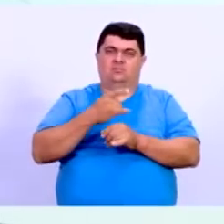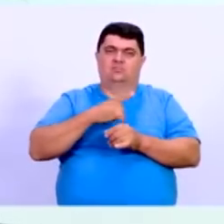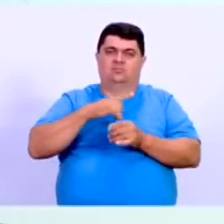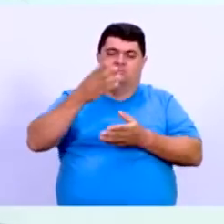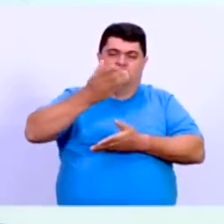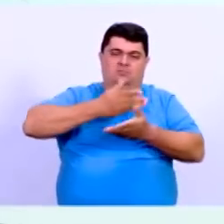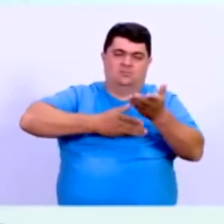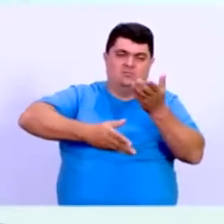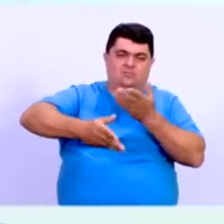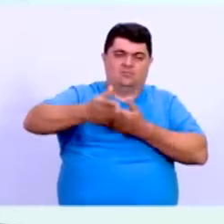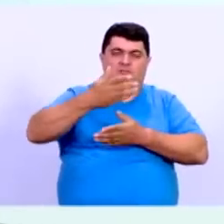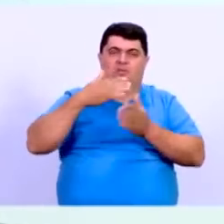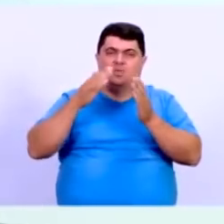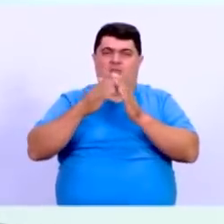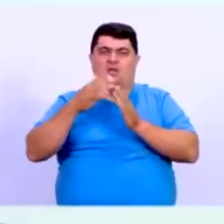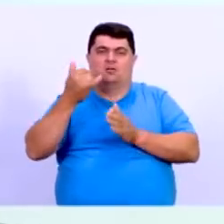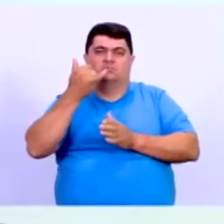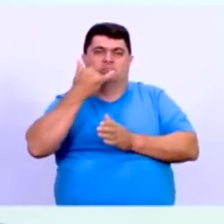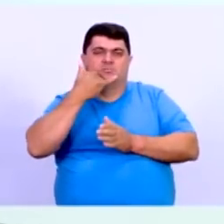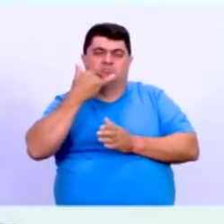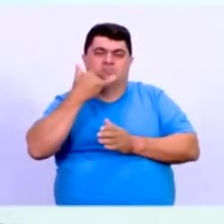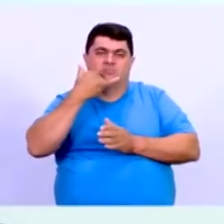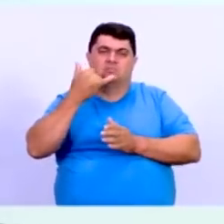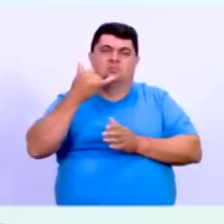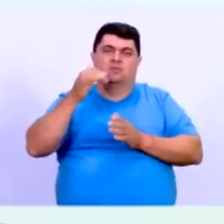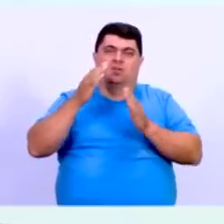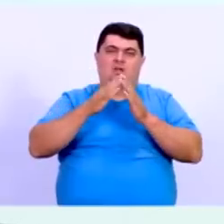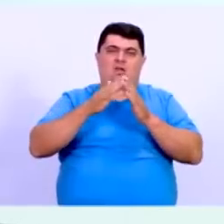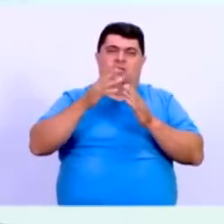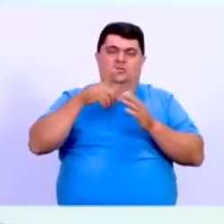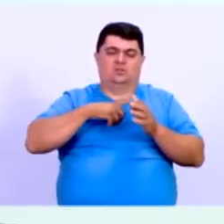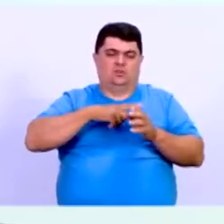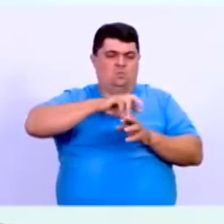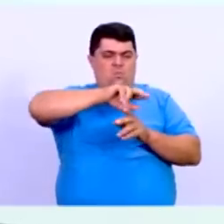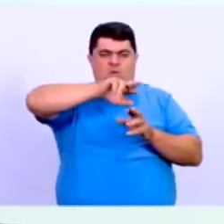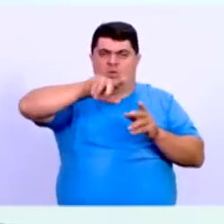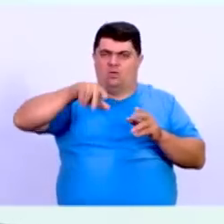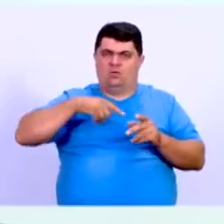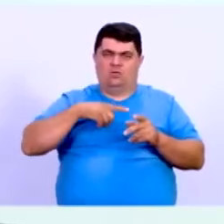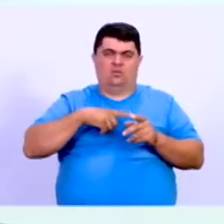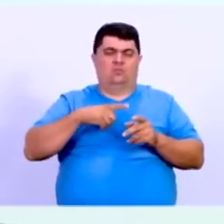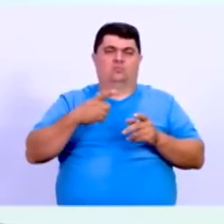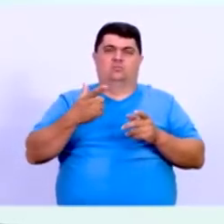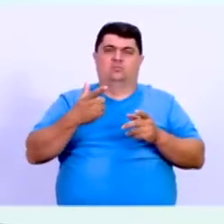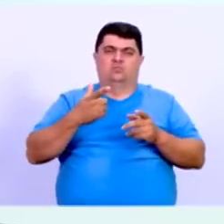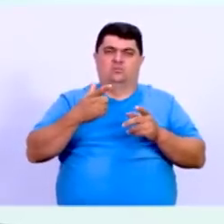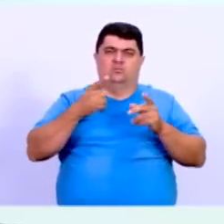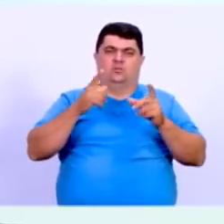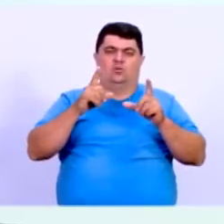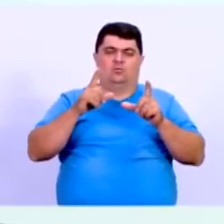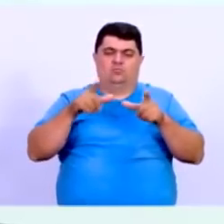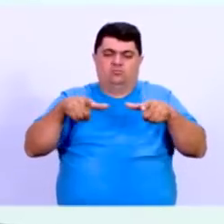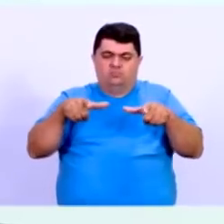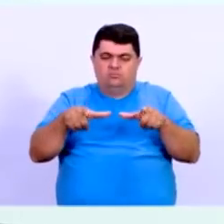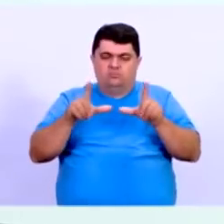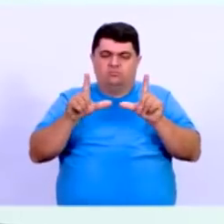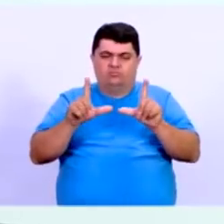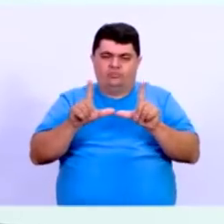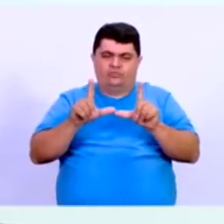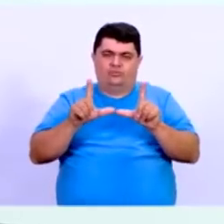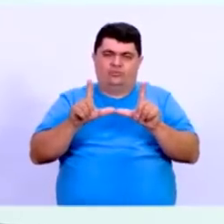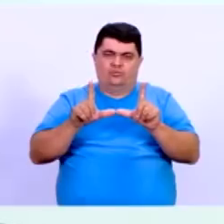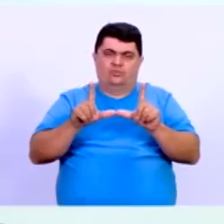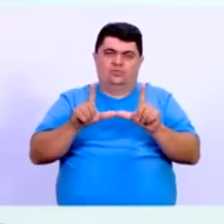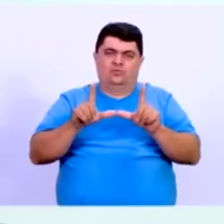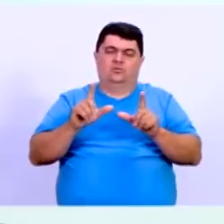em casa, no celular, chega em casa ali já está configurado automaticamente com o roteador ali, o roteador